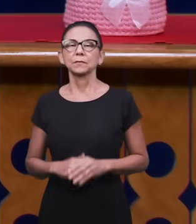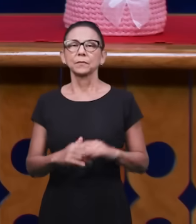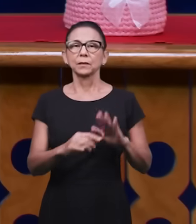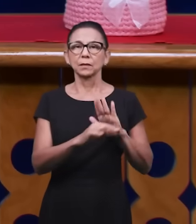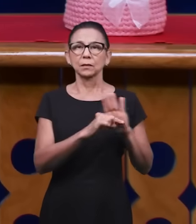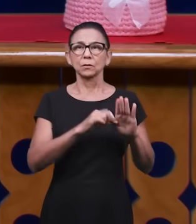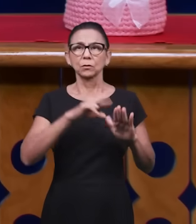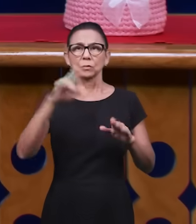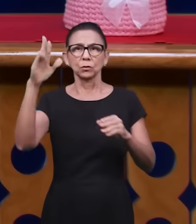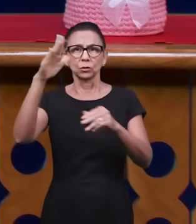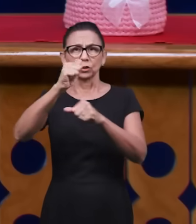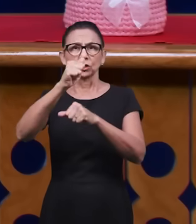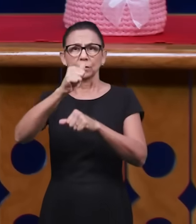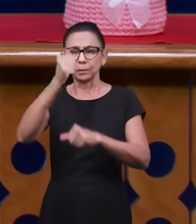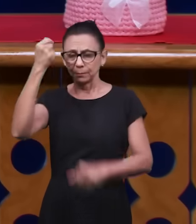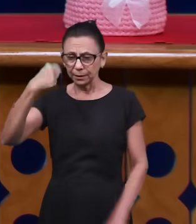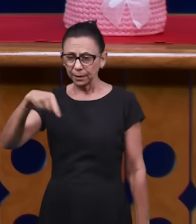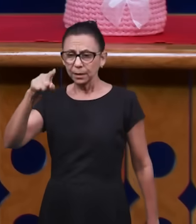que vades.